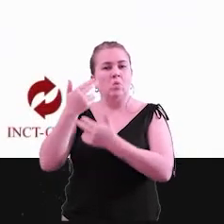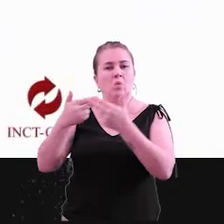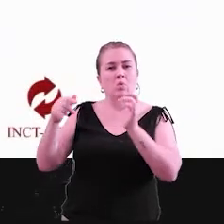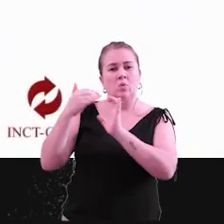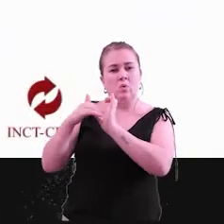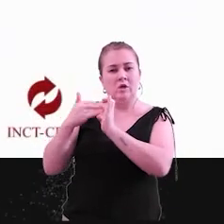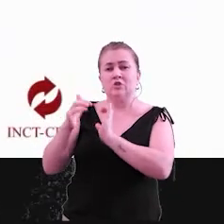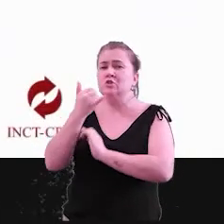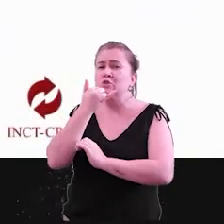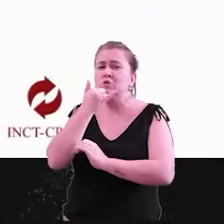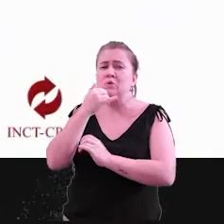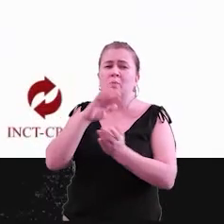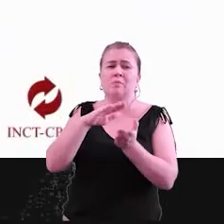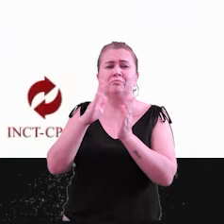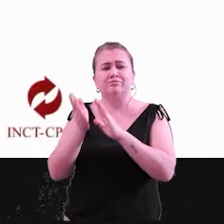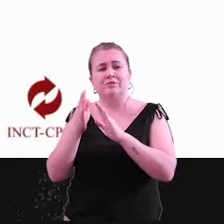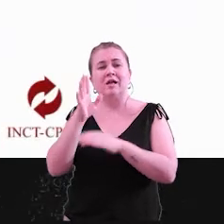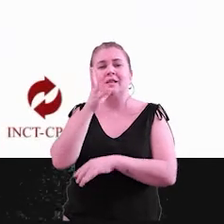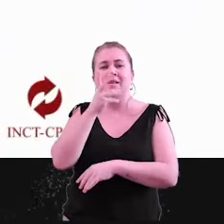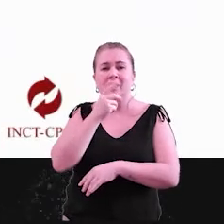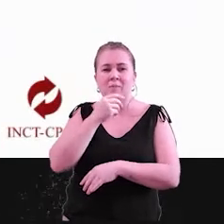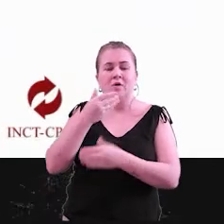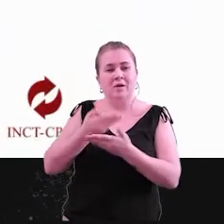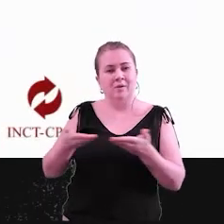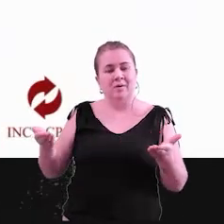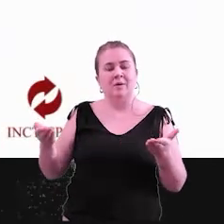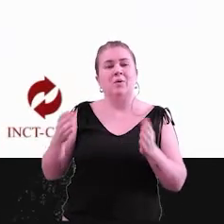passado alguns minutinhos. Meu e-mail é